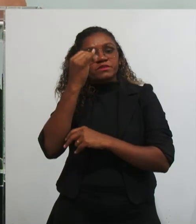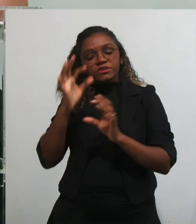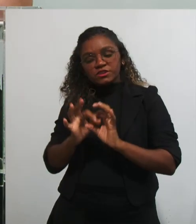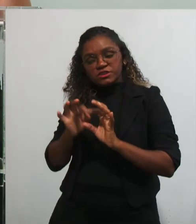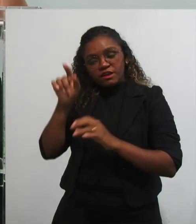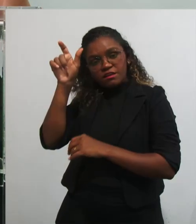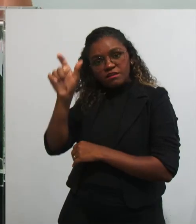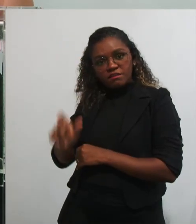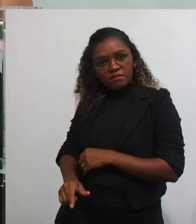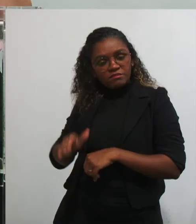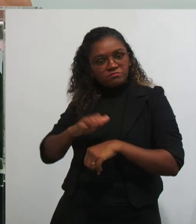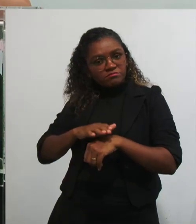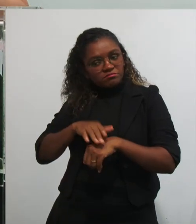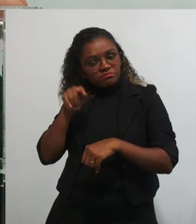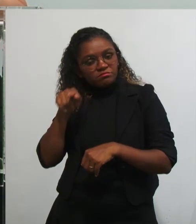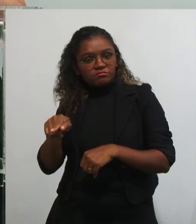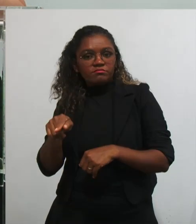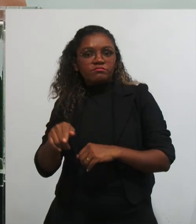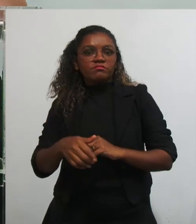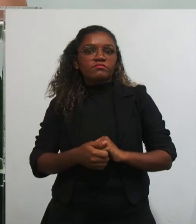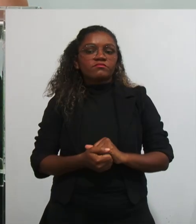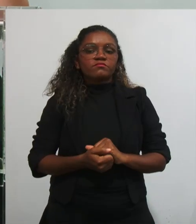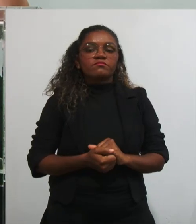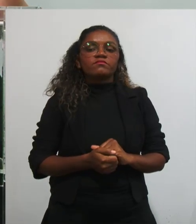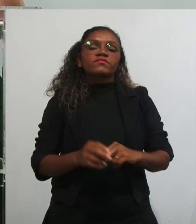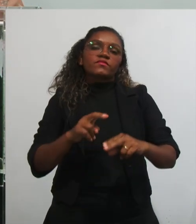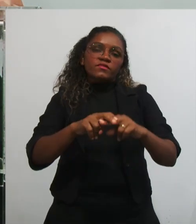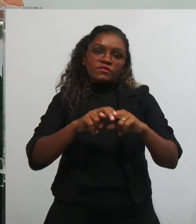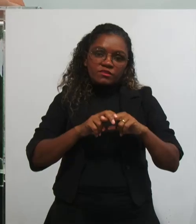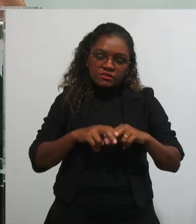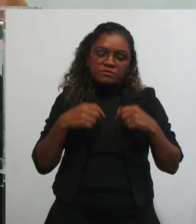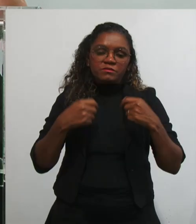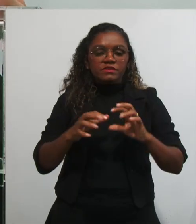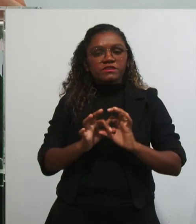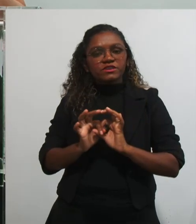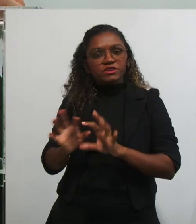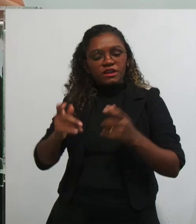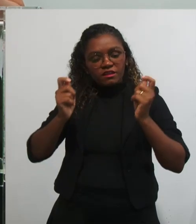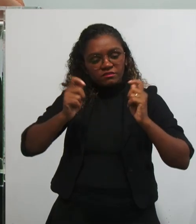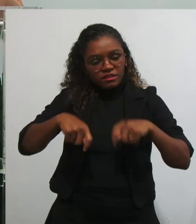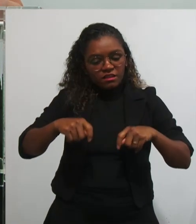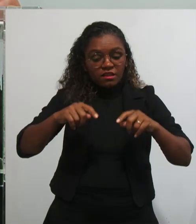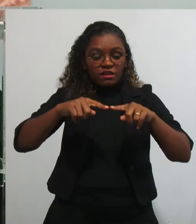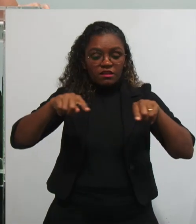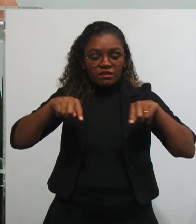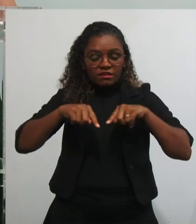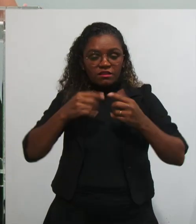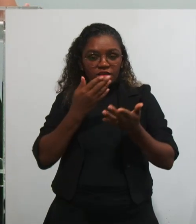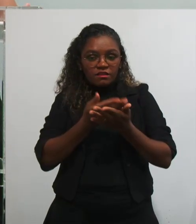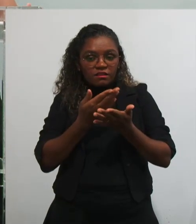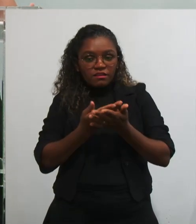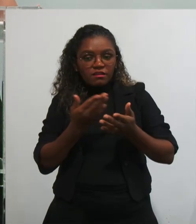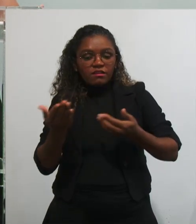naquele ponto de vista do professor, né? Então, a gente tem que possibilitar momentos na sala de aula para que isso